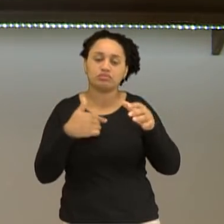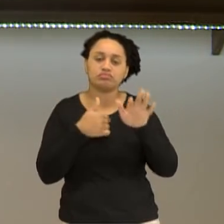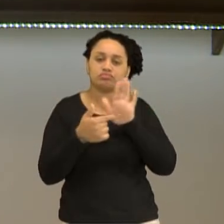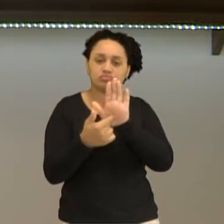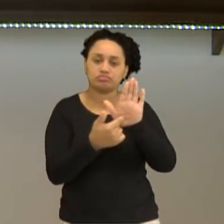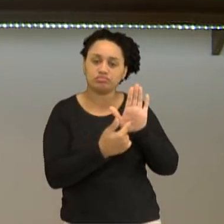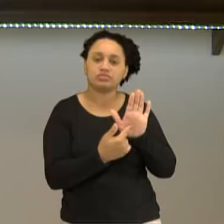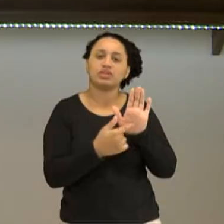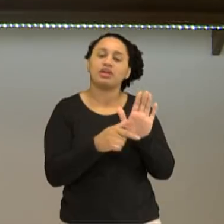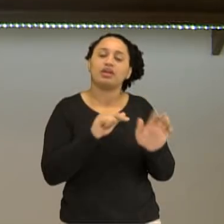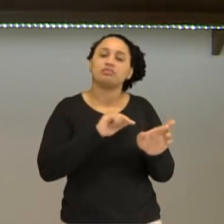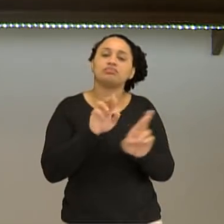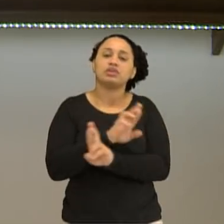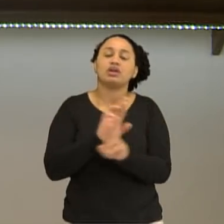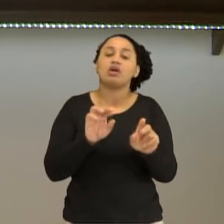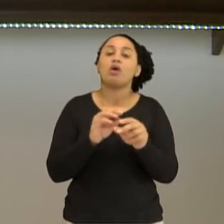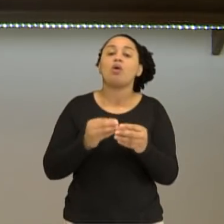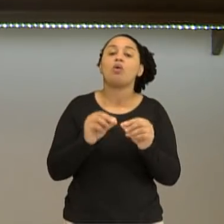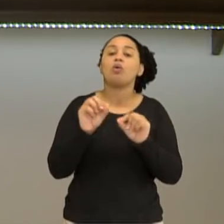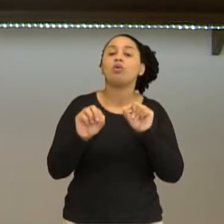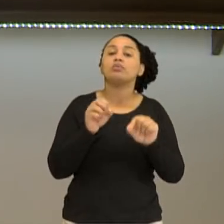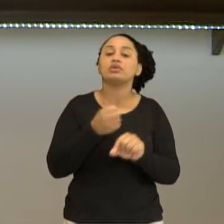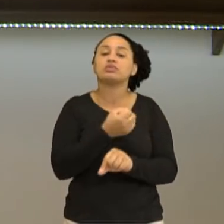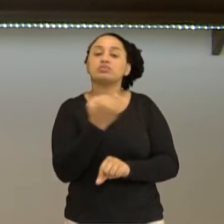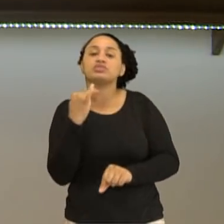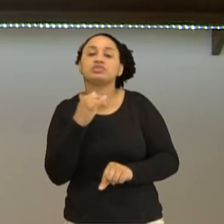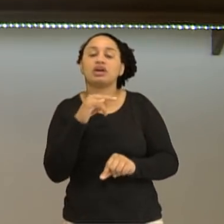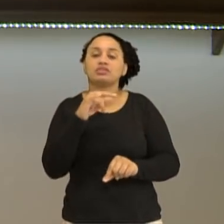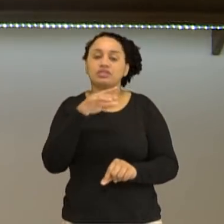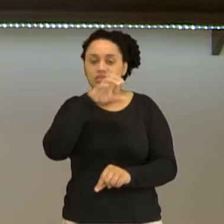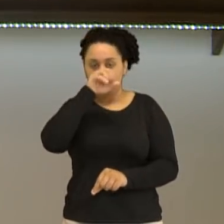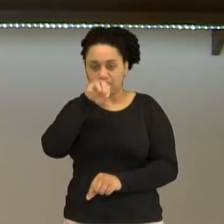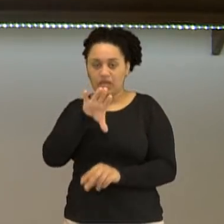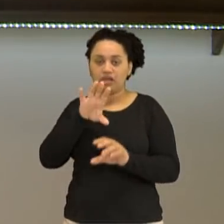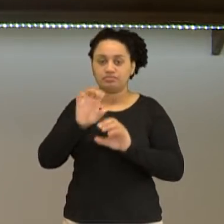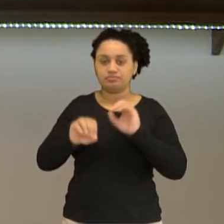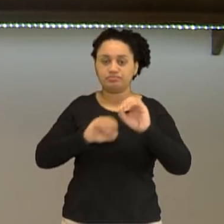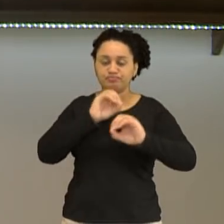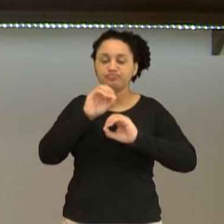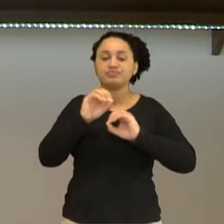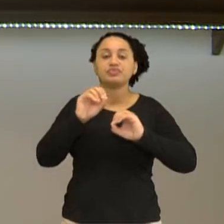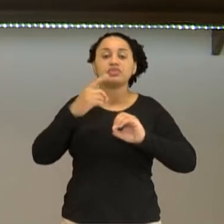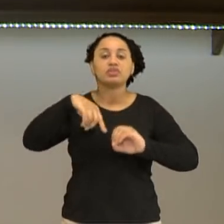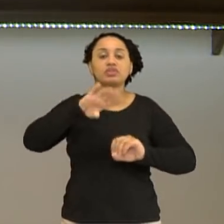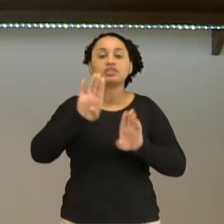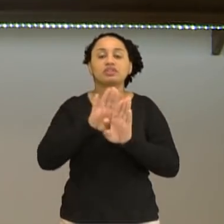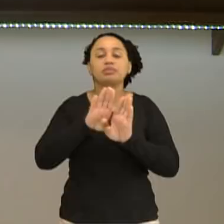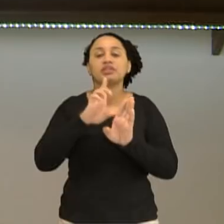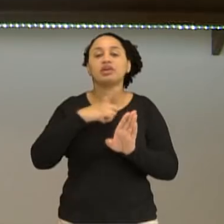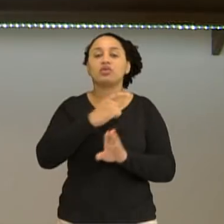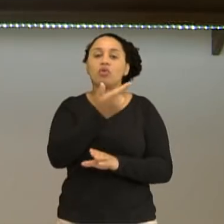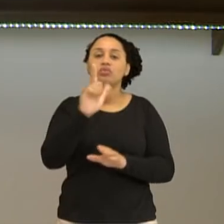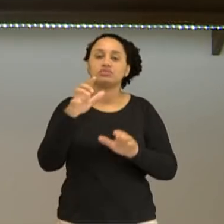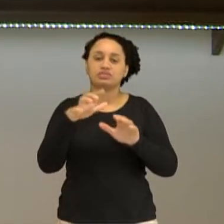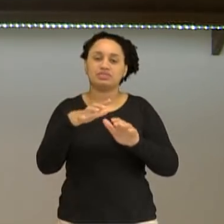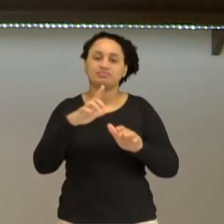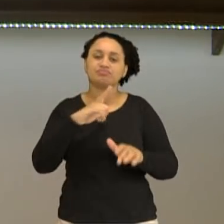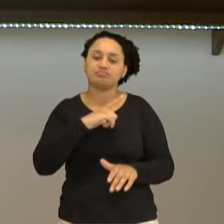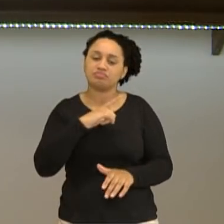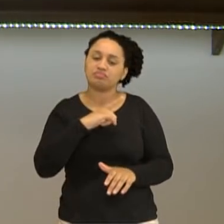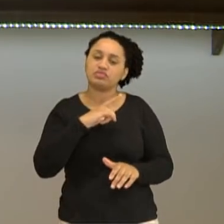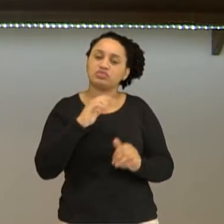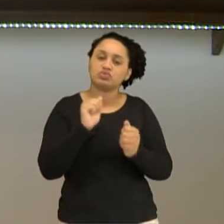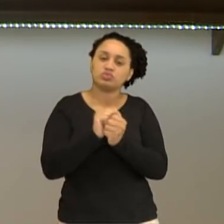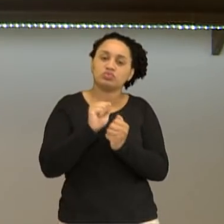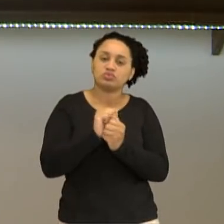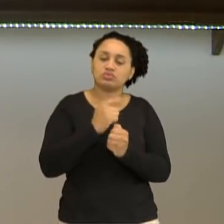intimamente relacionados ao fluxo de ar, nós também temos outros órgãos, nós podemos chamar de anexos ou órgãos respiratórios, que também são